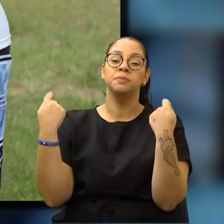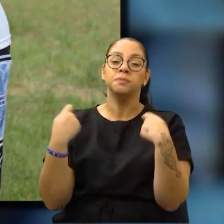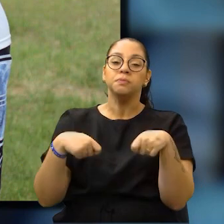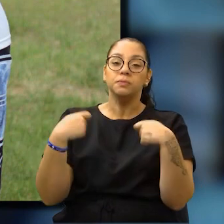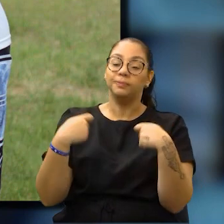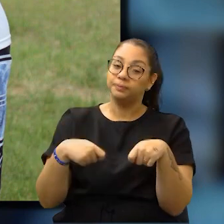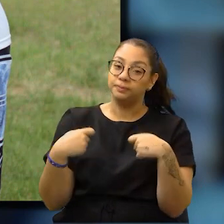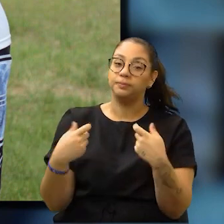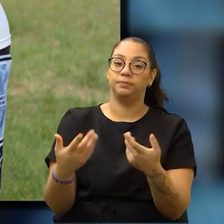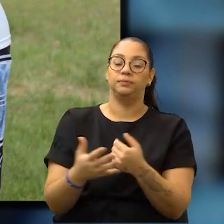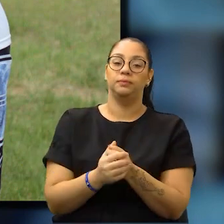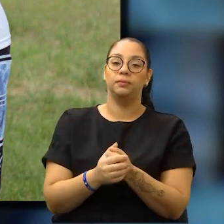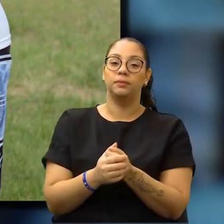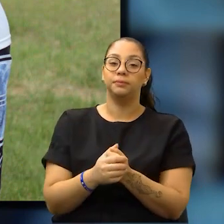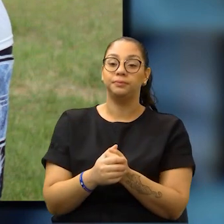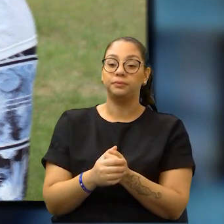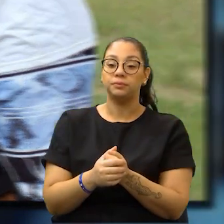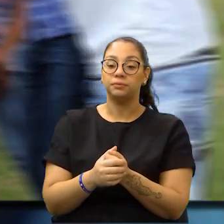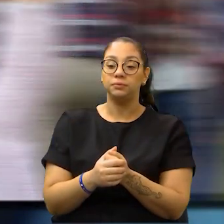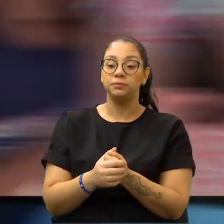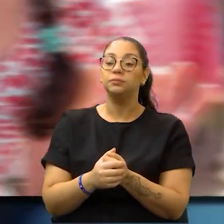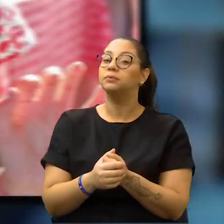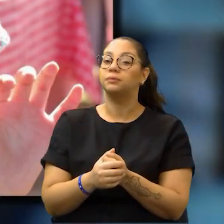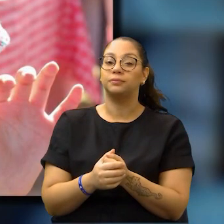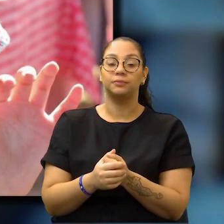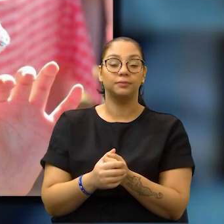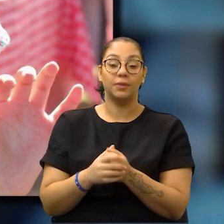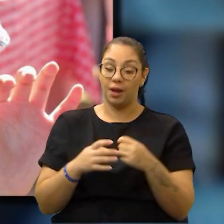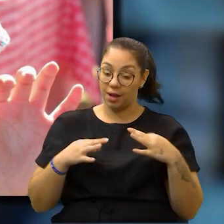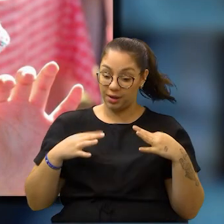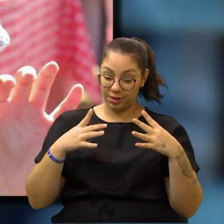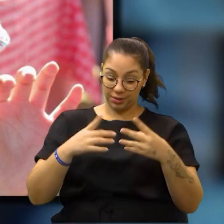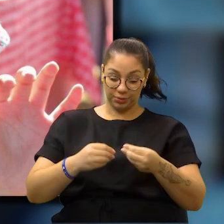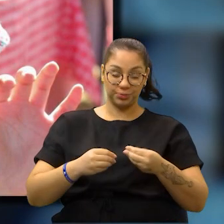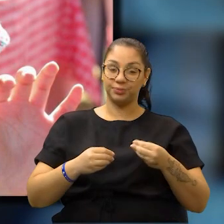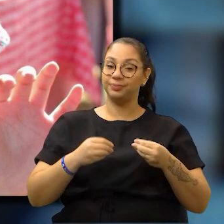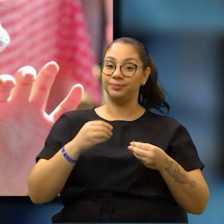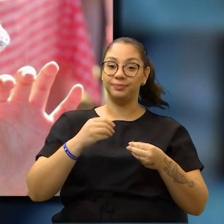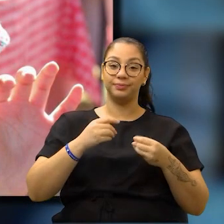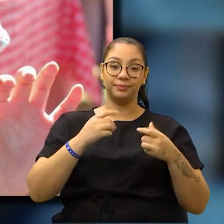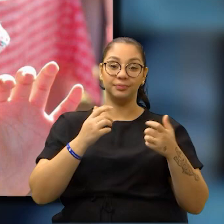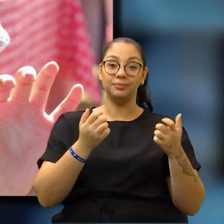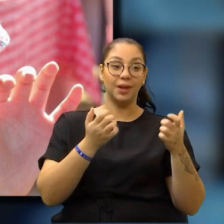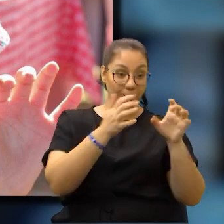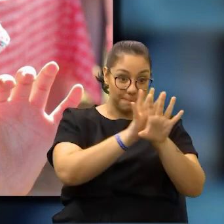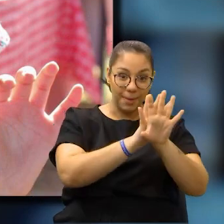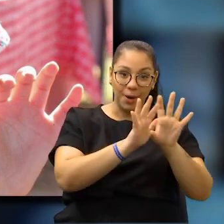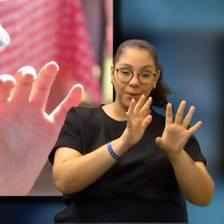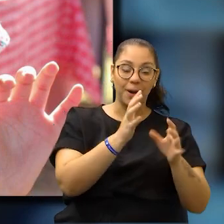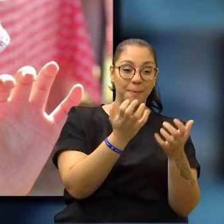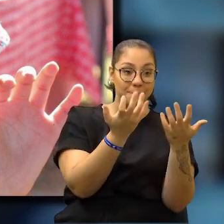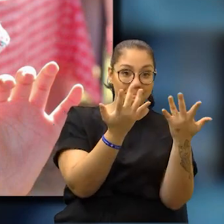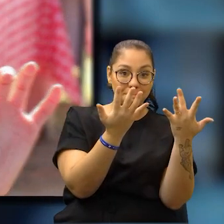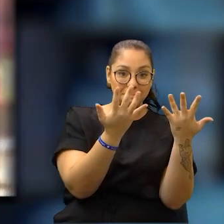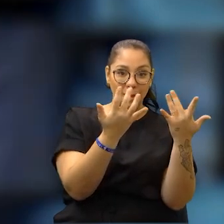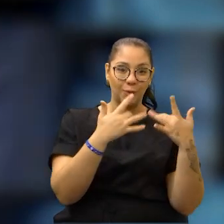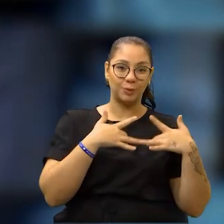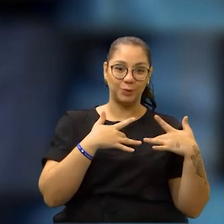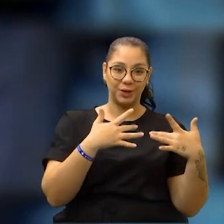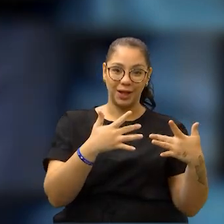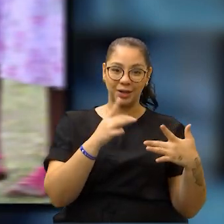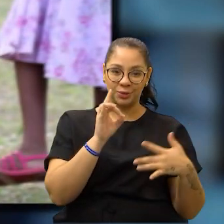necessárias. As mãos, o coração, a alma os pés, solidária. Os braços, tudo. A alma solidária